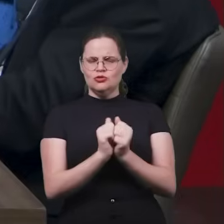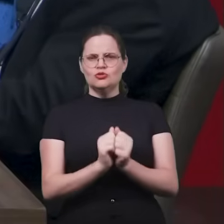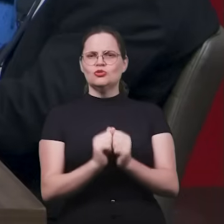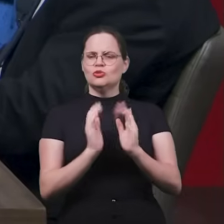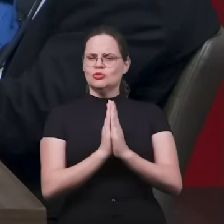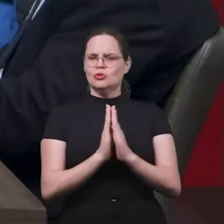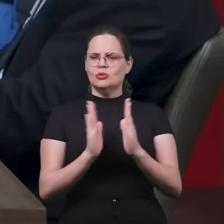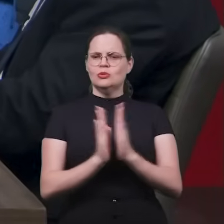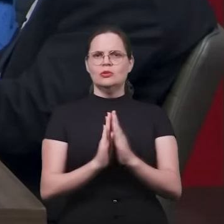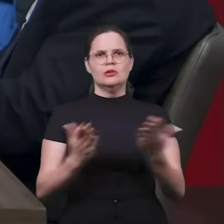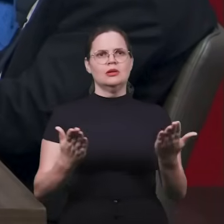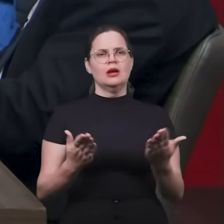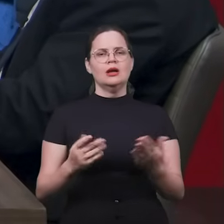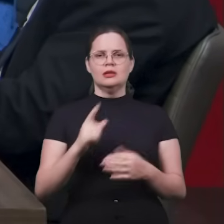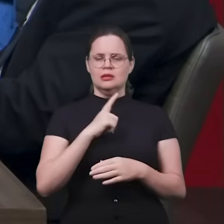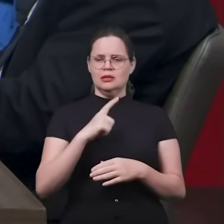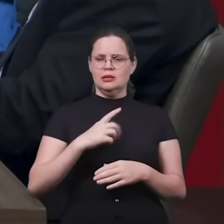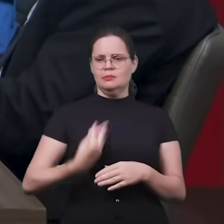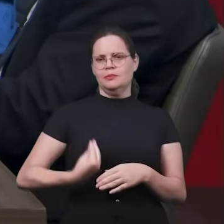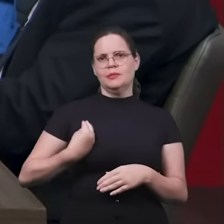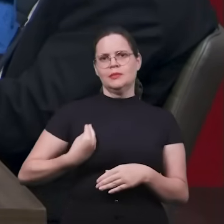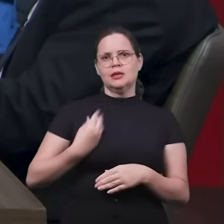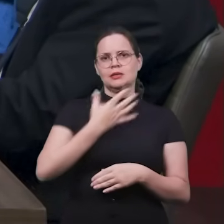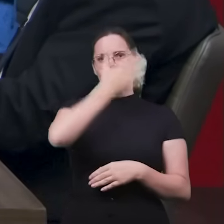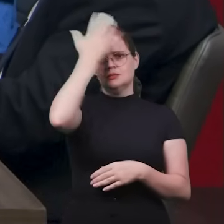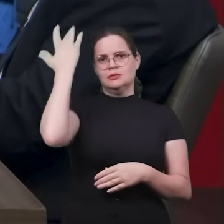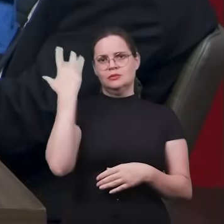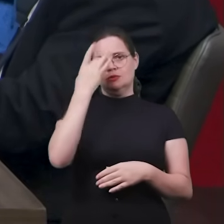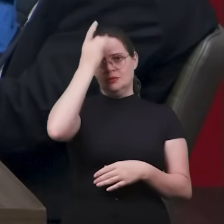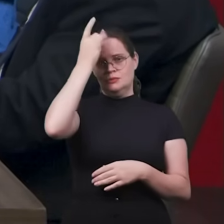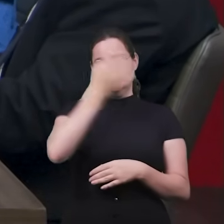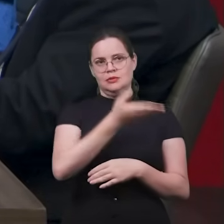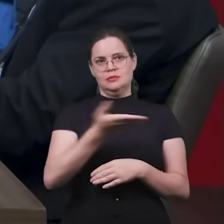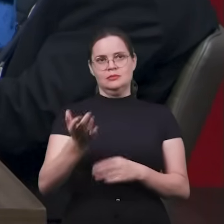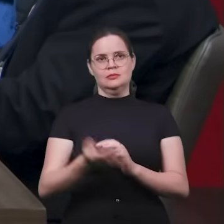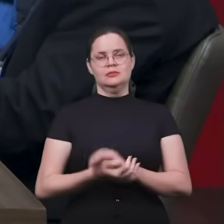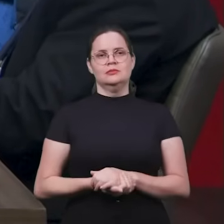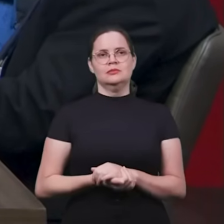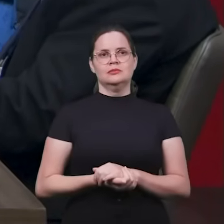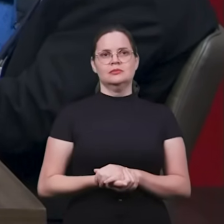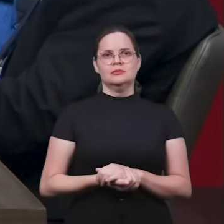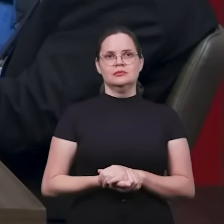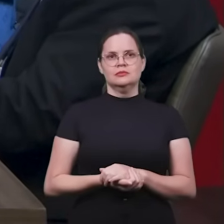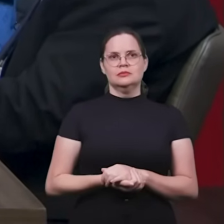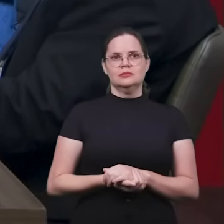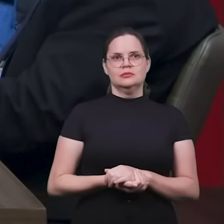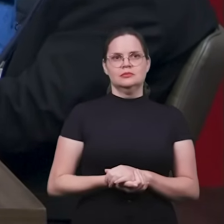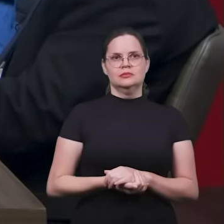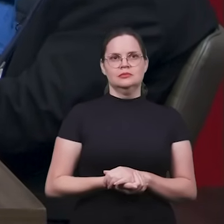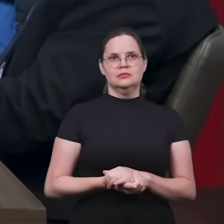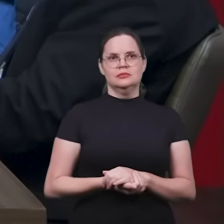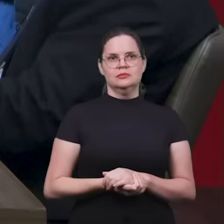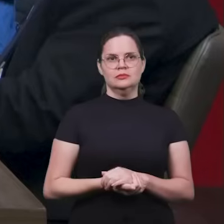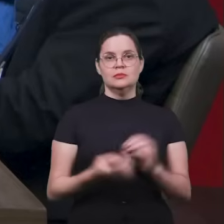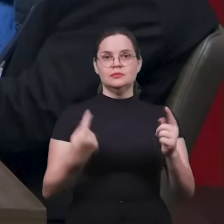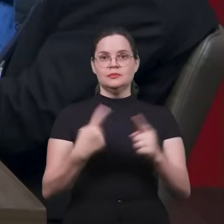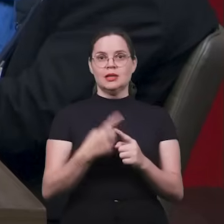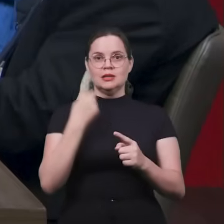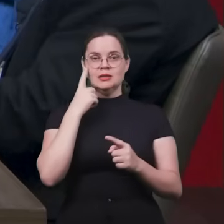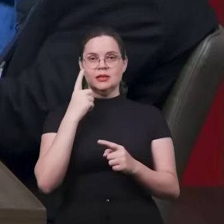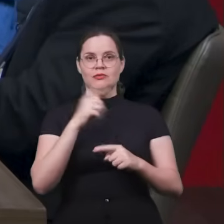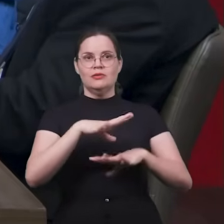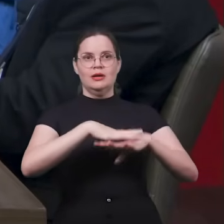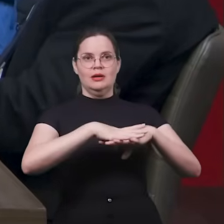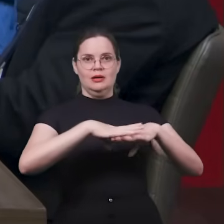A comunhão, a unção ali presente junto com a mulher, a videira frutífera ao lado da tua